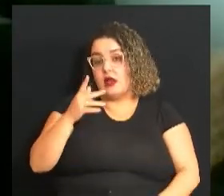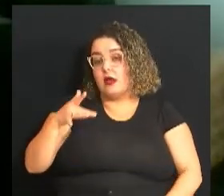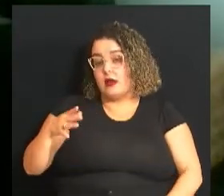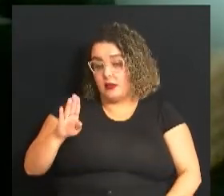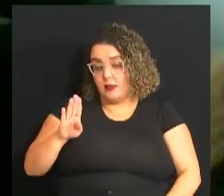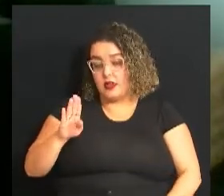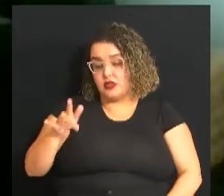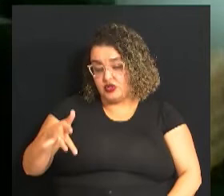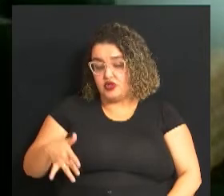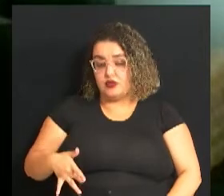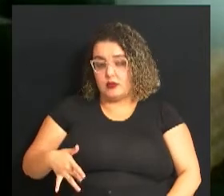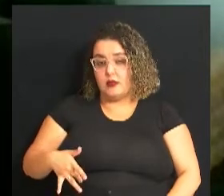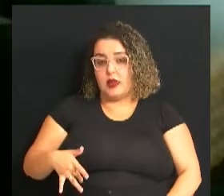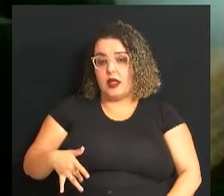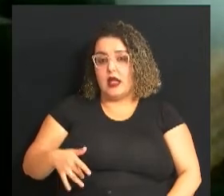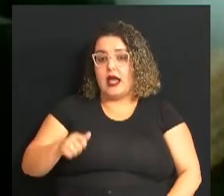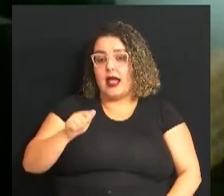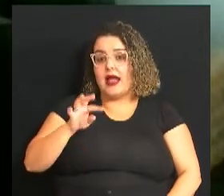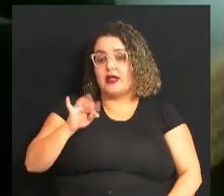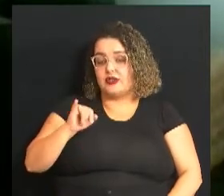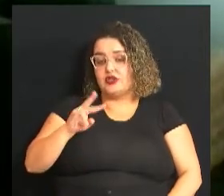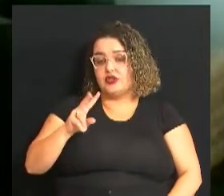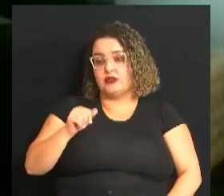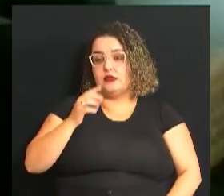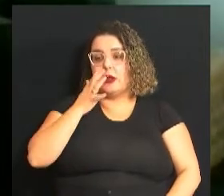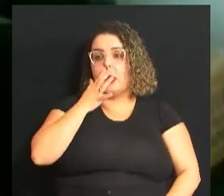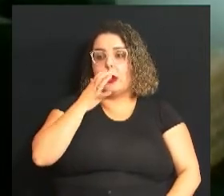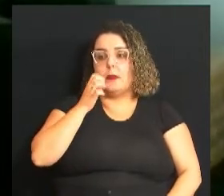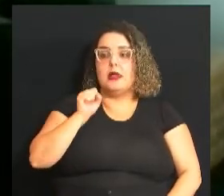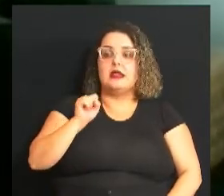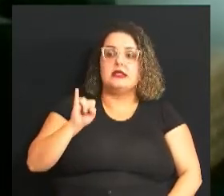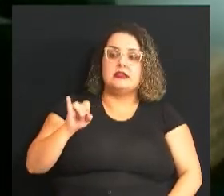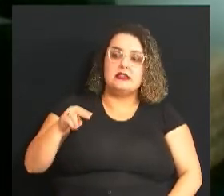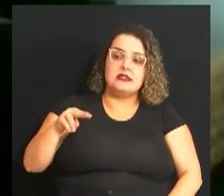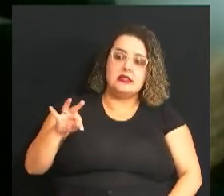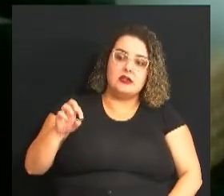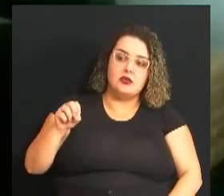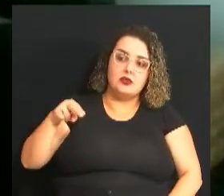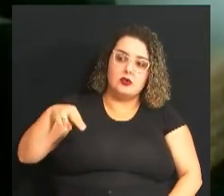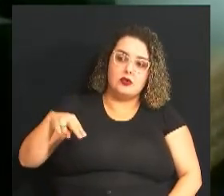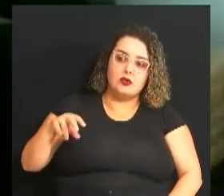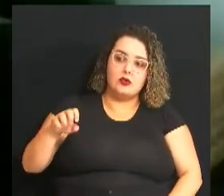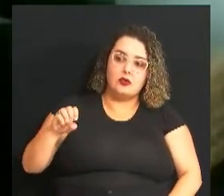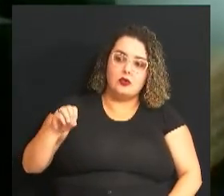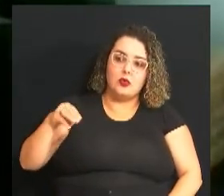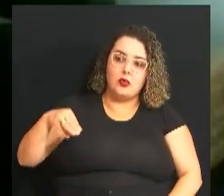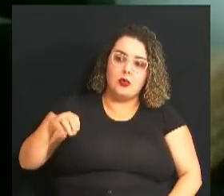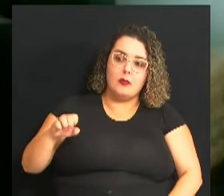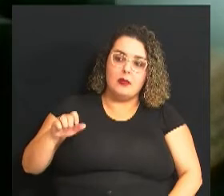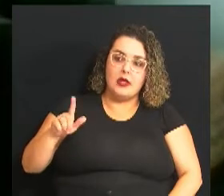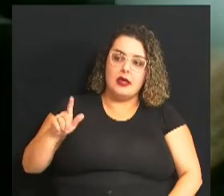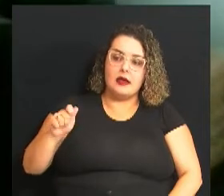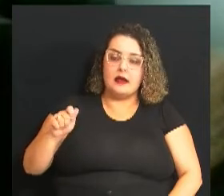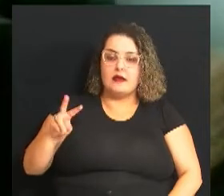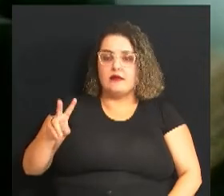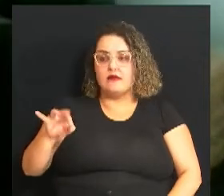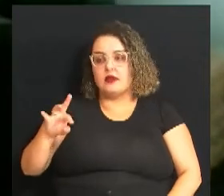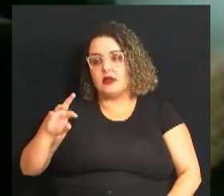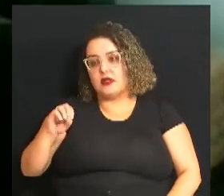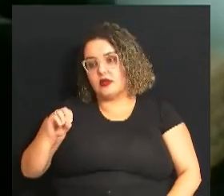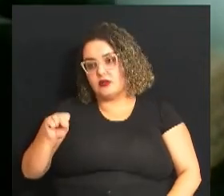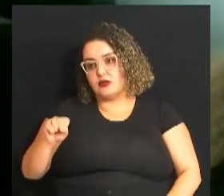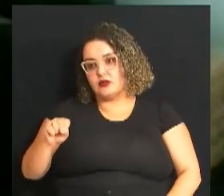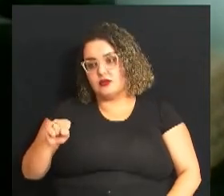Outras hepatites, como hepatite pelo citomegalovírus, hepatite pelo Epstein-Barr vírus, elas pegam de todas